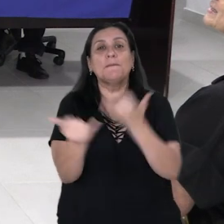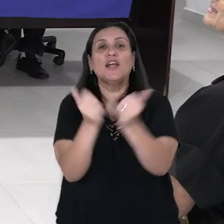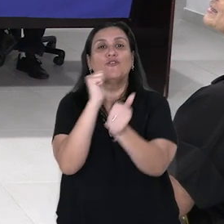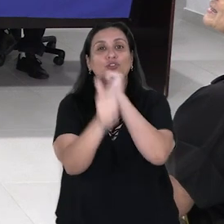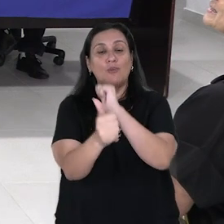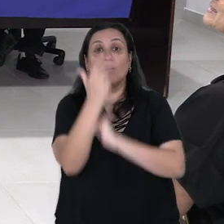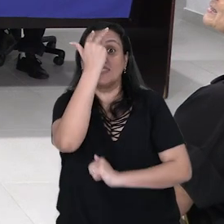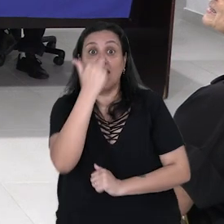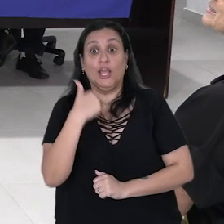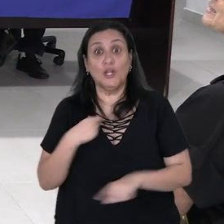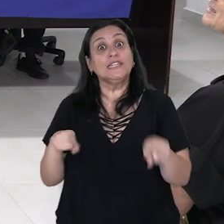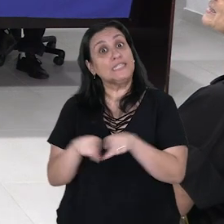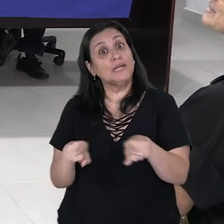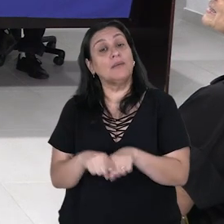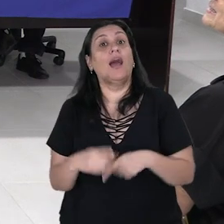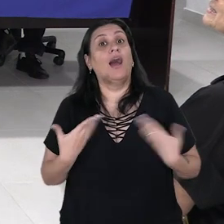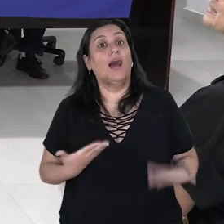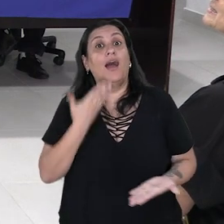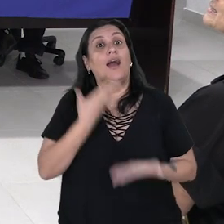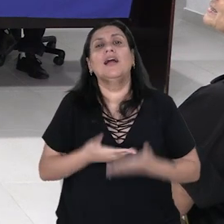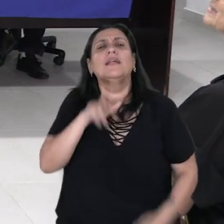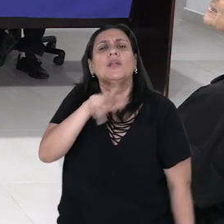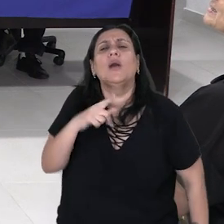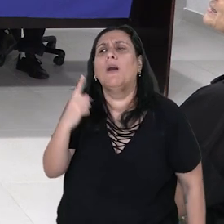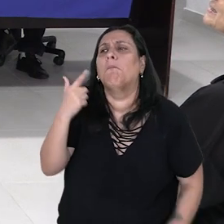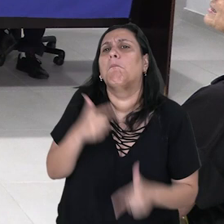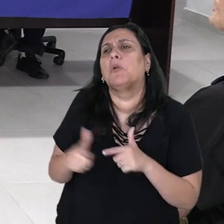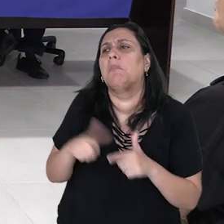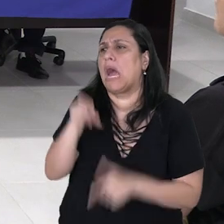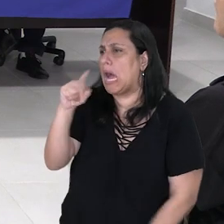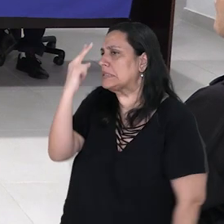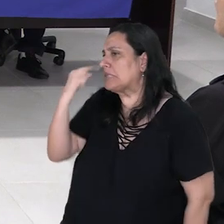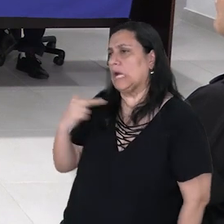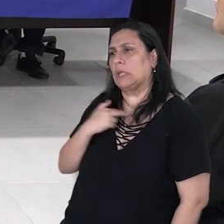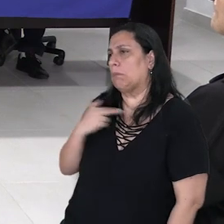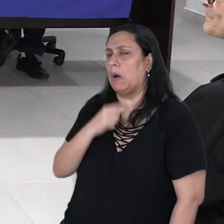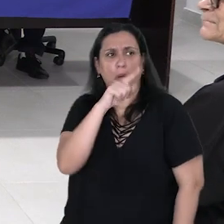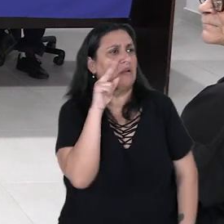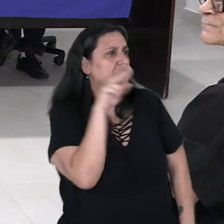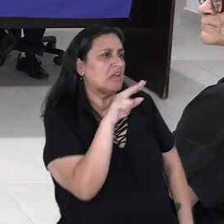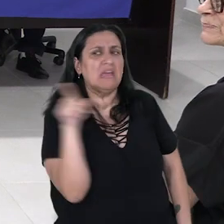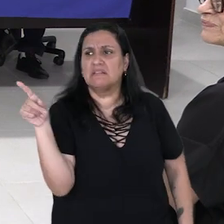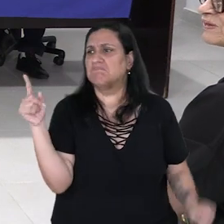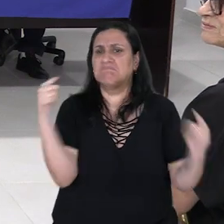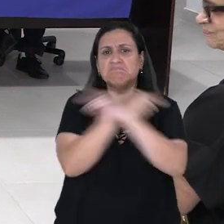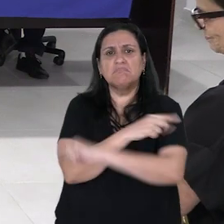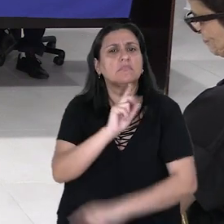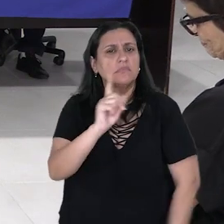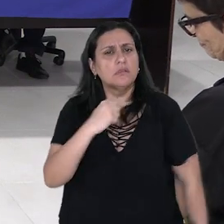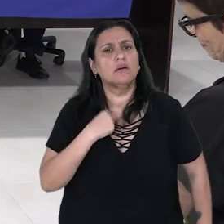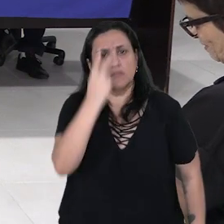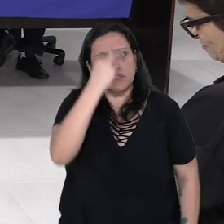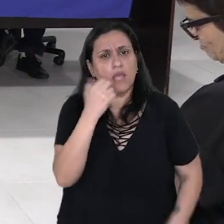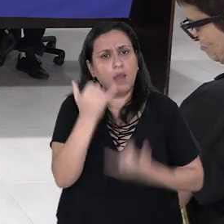tanto quanto a gente. Então, não é um problema de que uns têm a visão, outros não têm, e por causa disso não